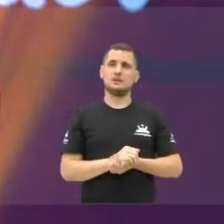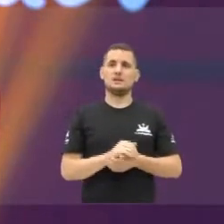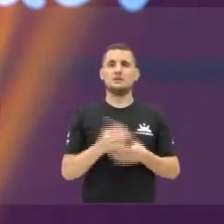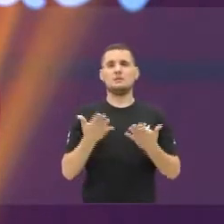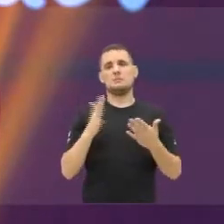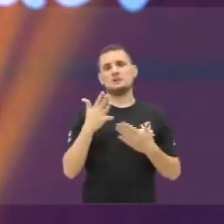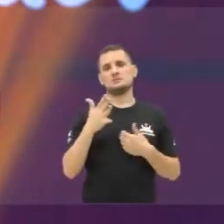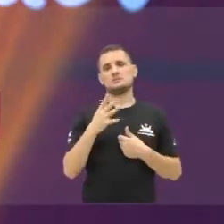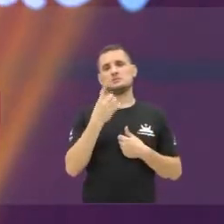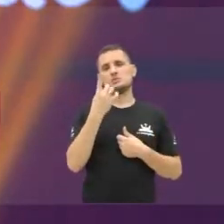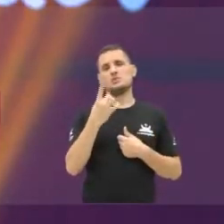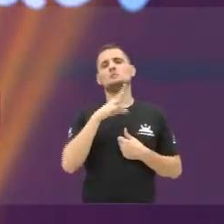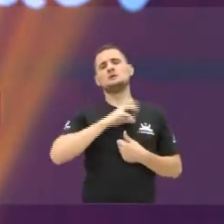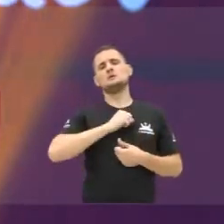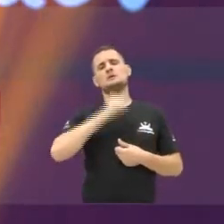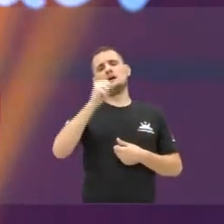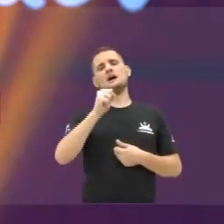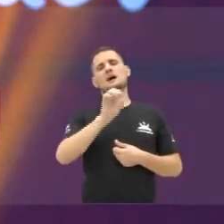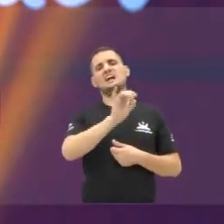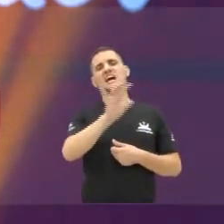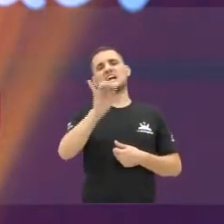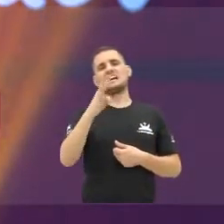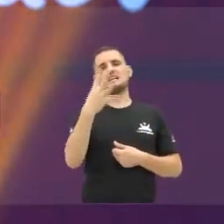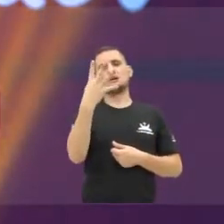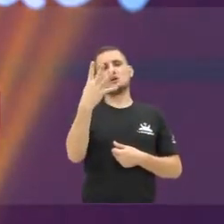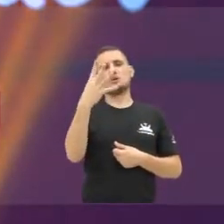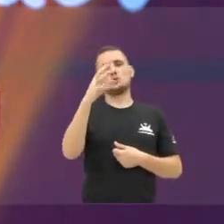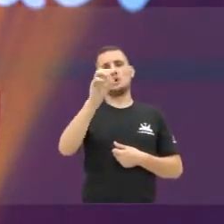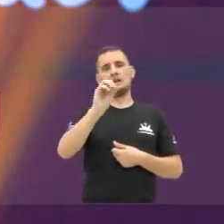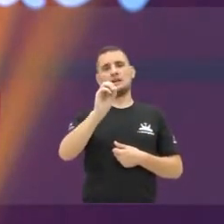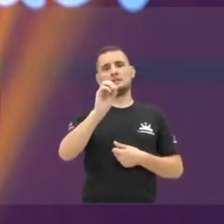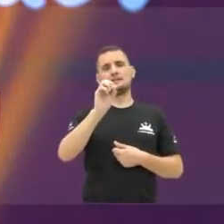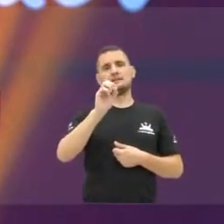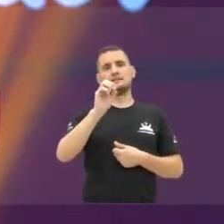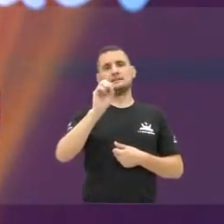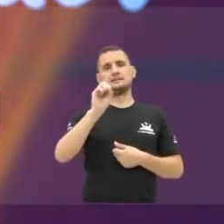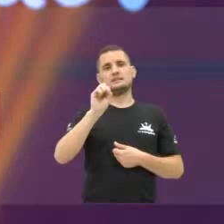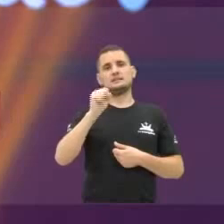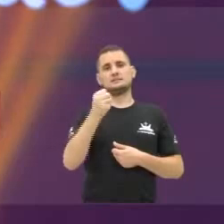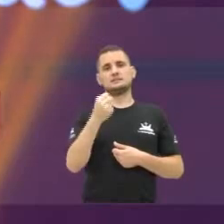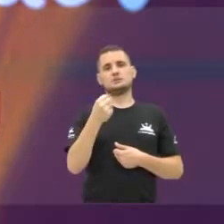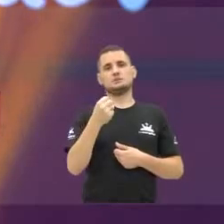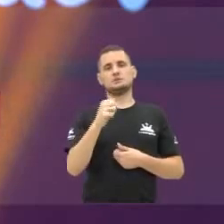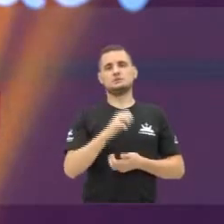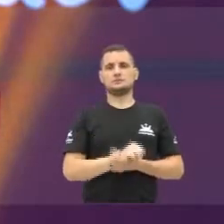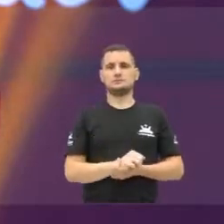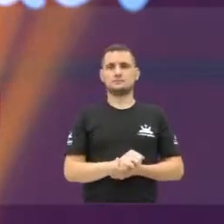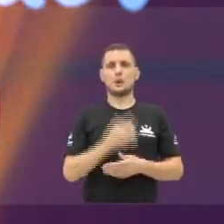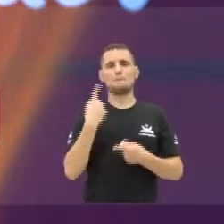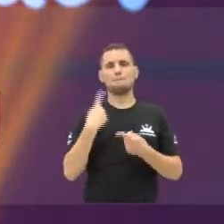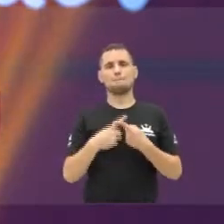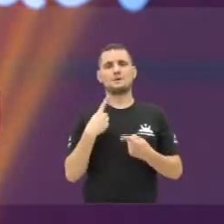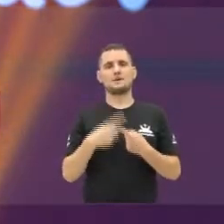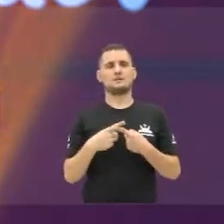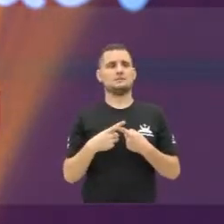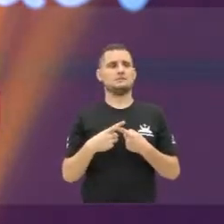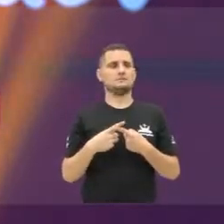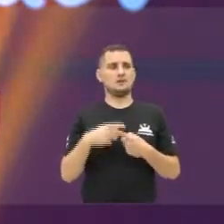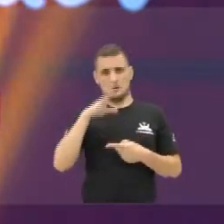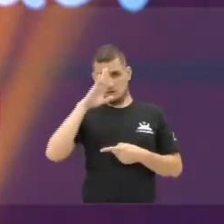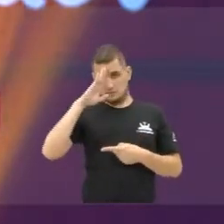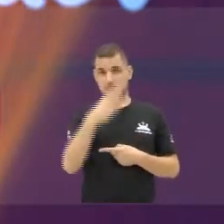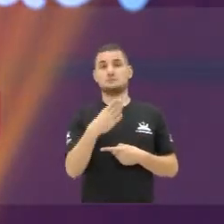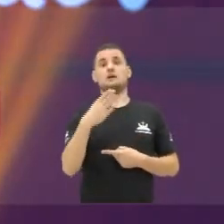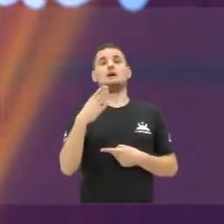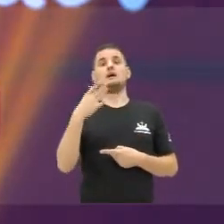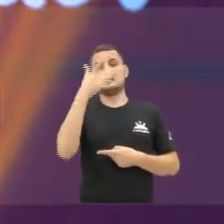suicídio a cada 40 segundos, e por quê? A principal causa é a